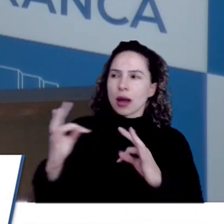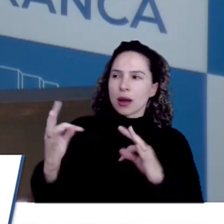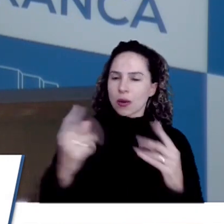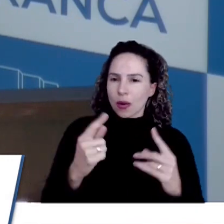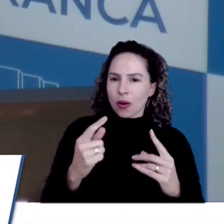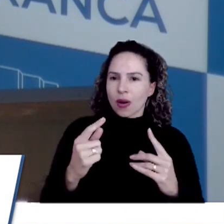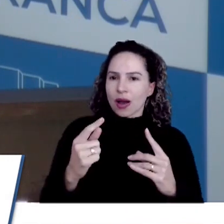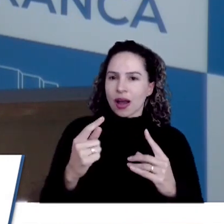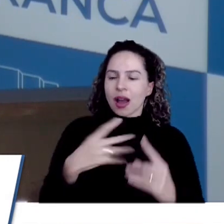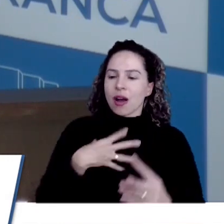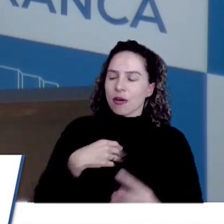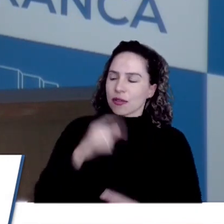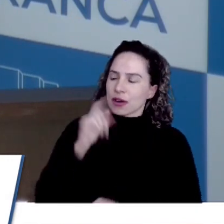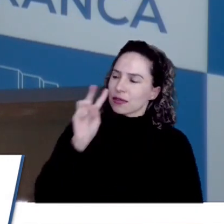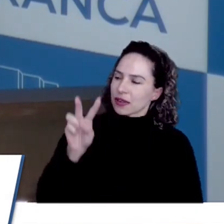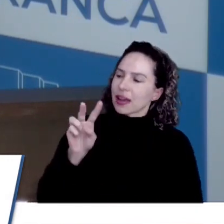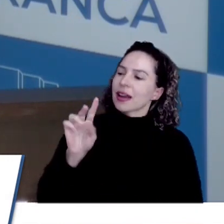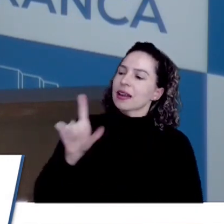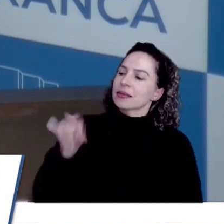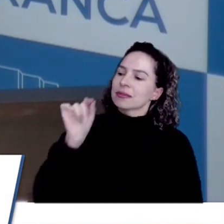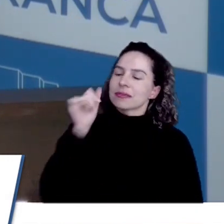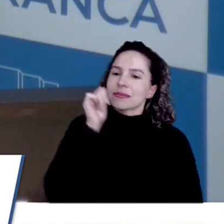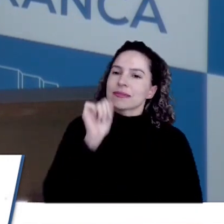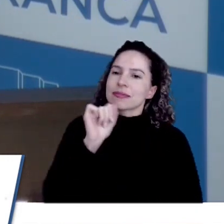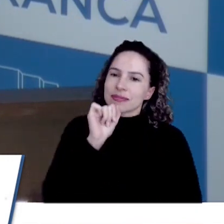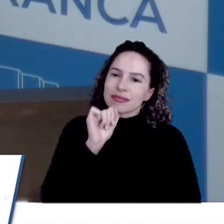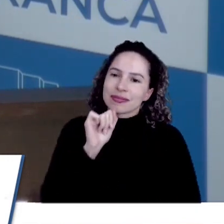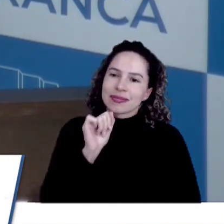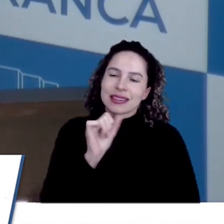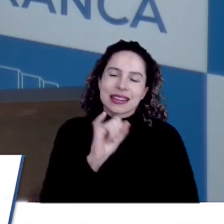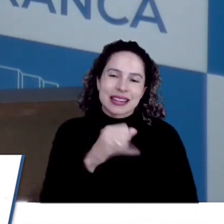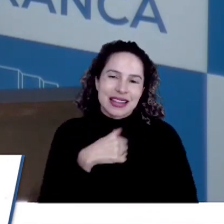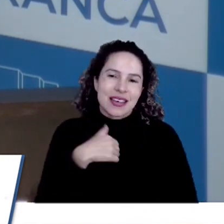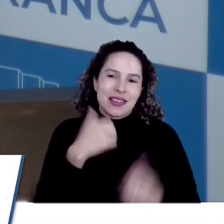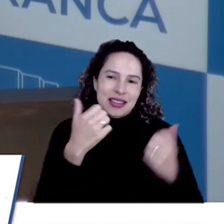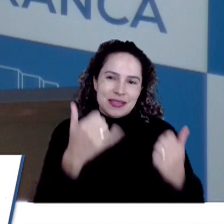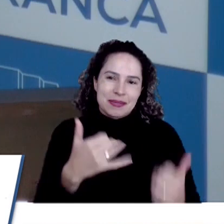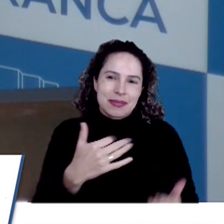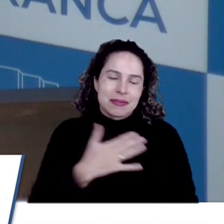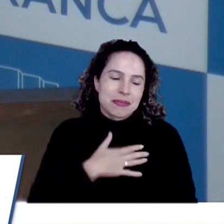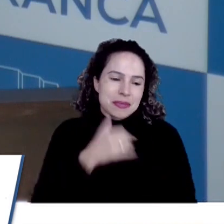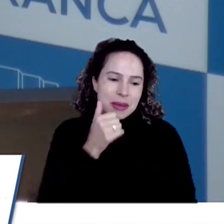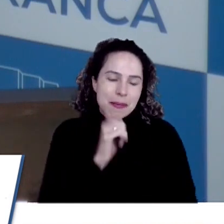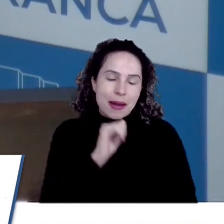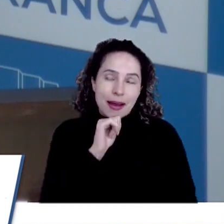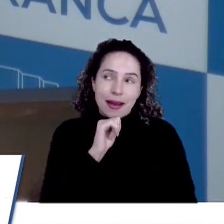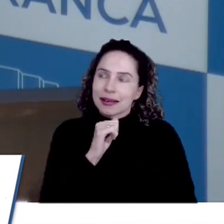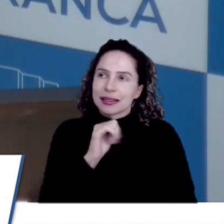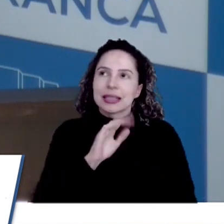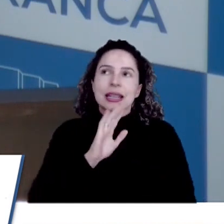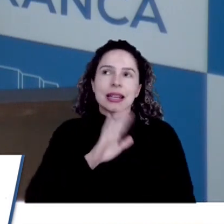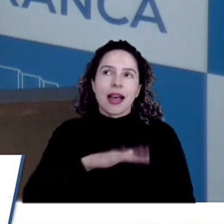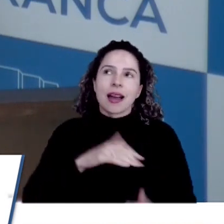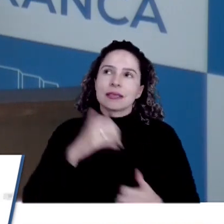Se eu fosse falar aqui da minha mãe, eu acho que a gente ia passar a tarde toda.